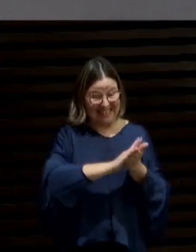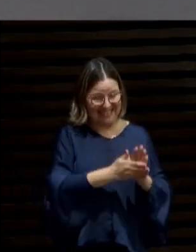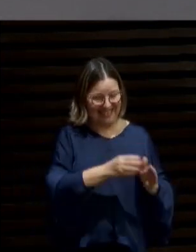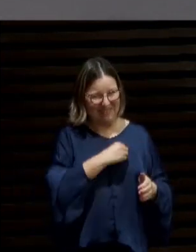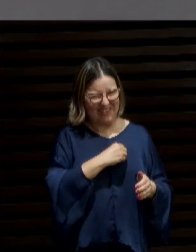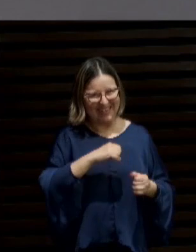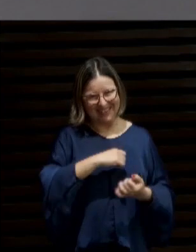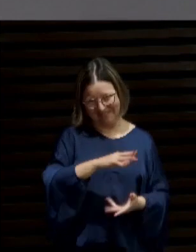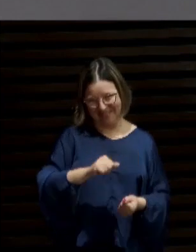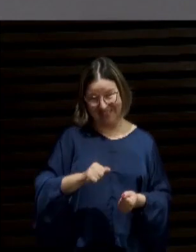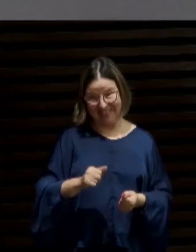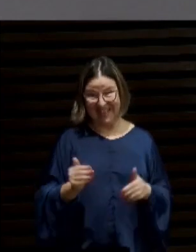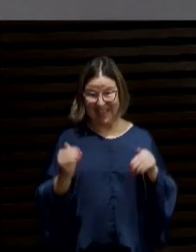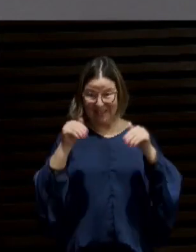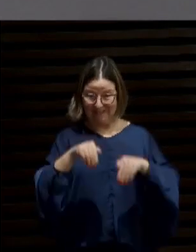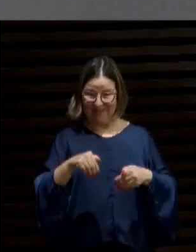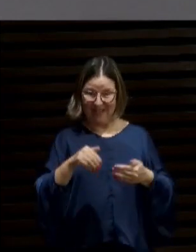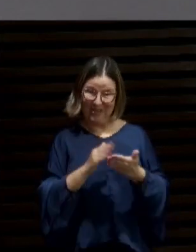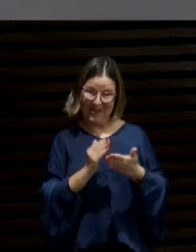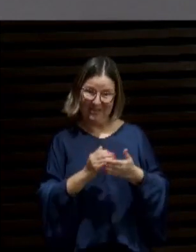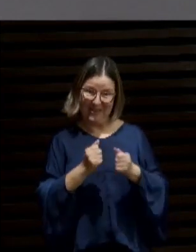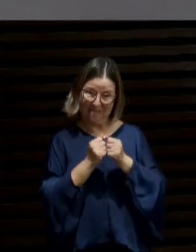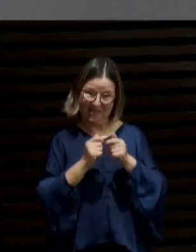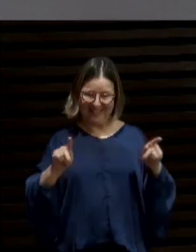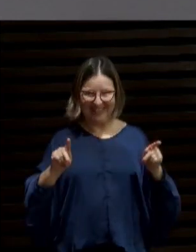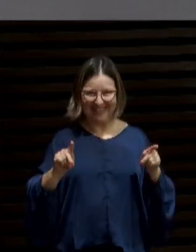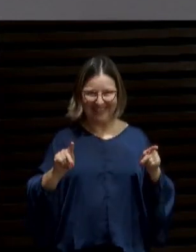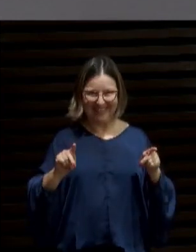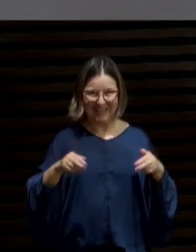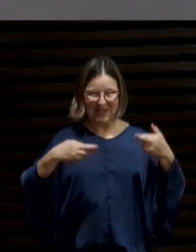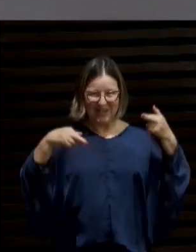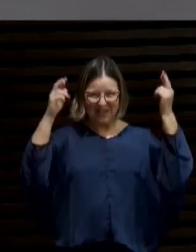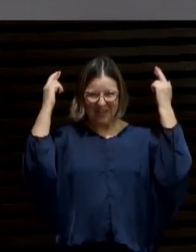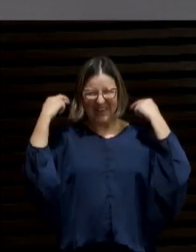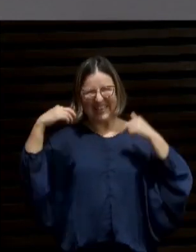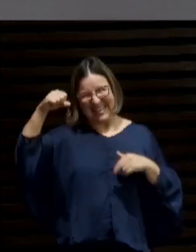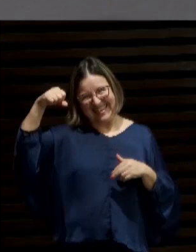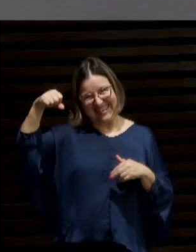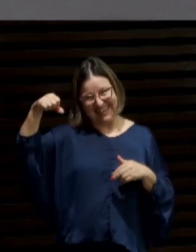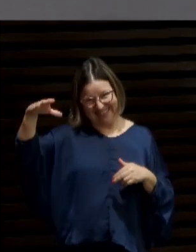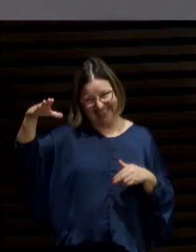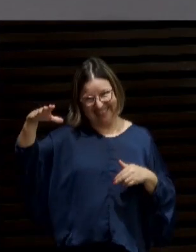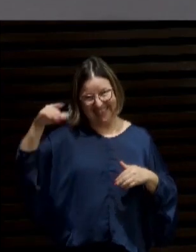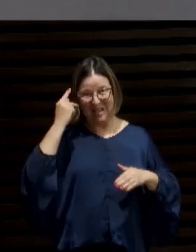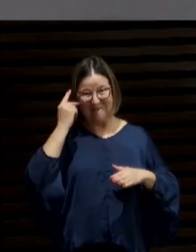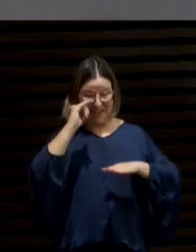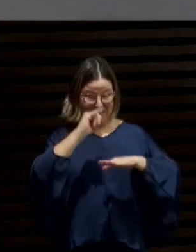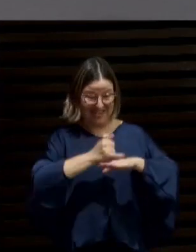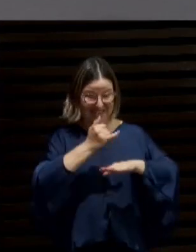e lá no final, no Apocalipse, o Cordeiro é a luz da Jerusalém